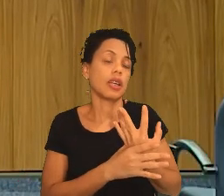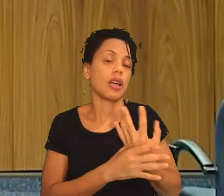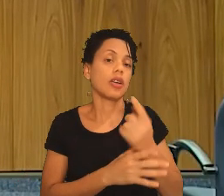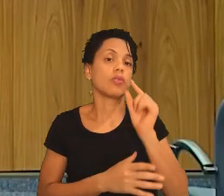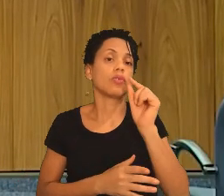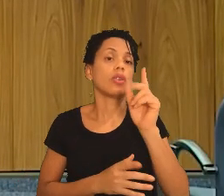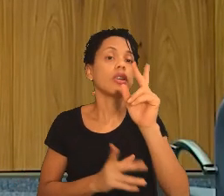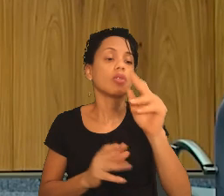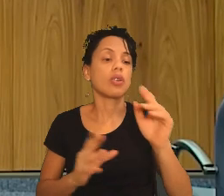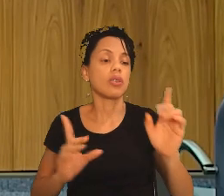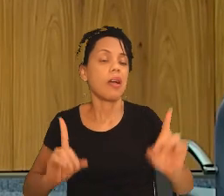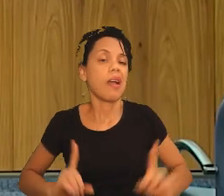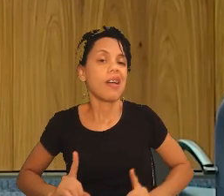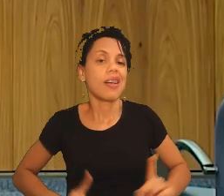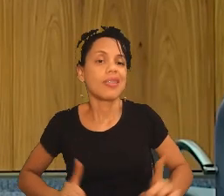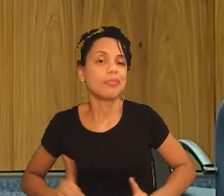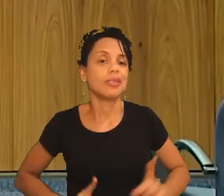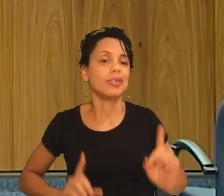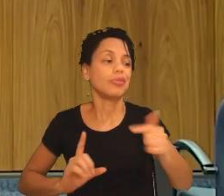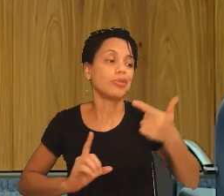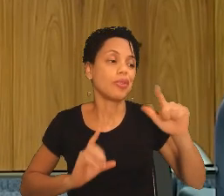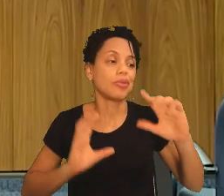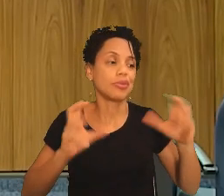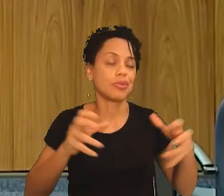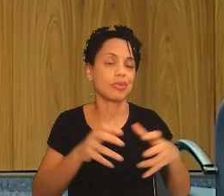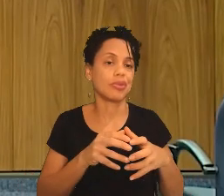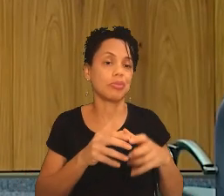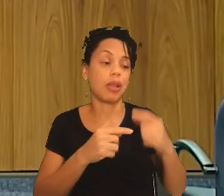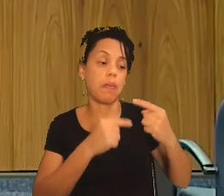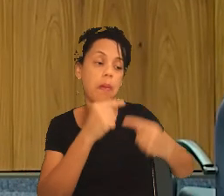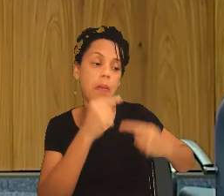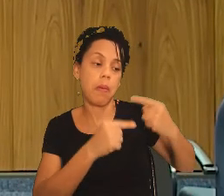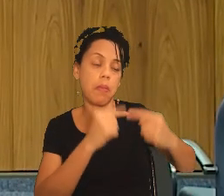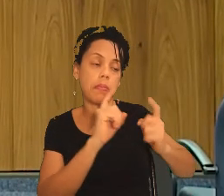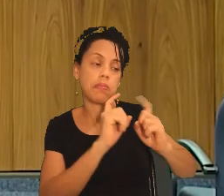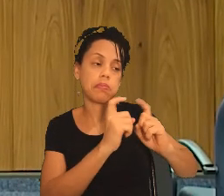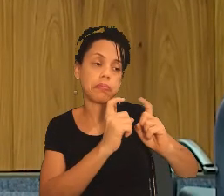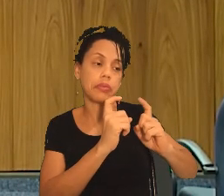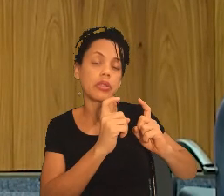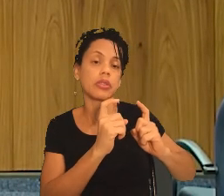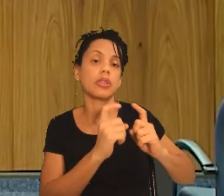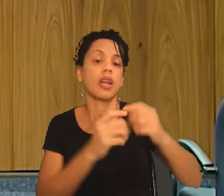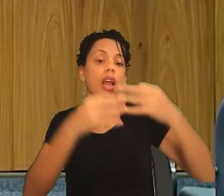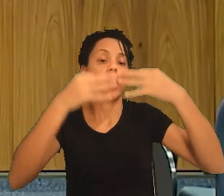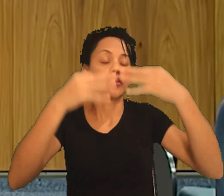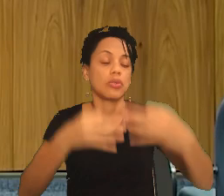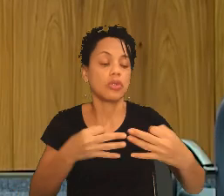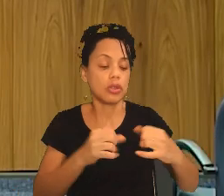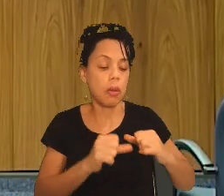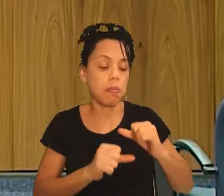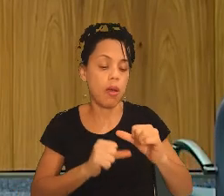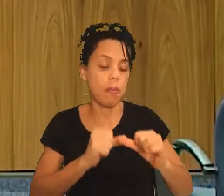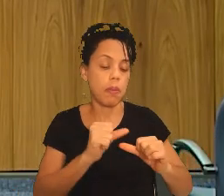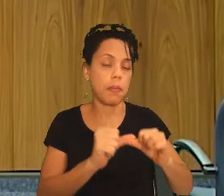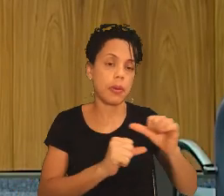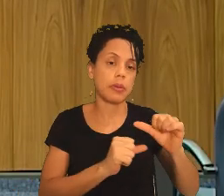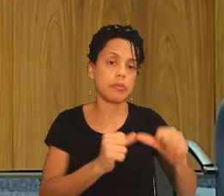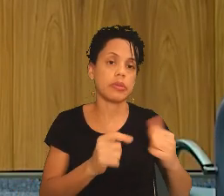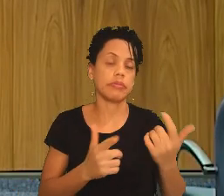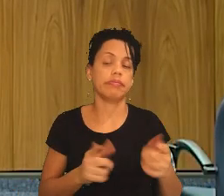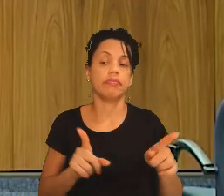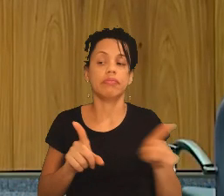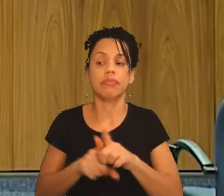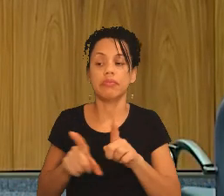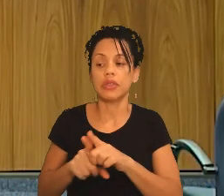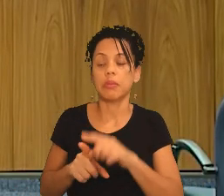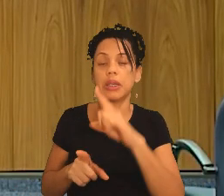trabalho se chama Povos Indígenas e Regime Militar. Ele foi instituído como um